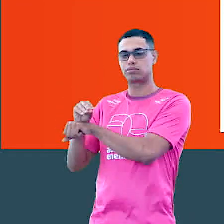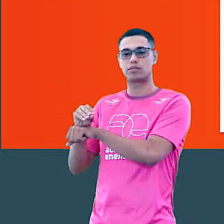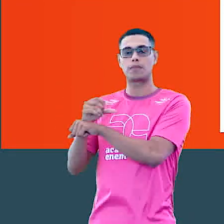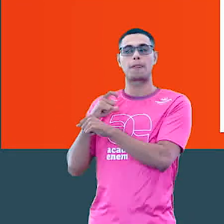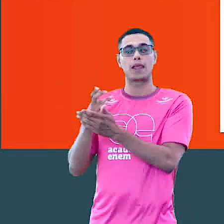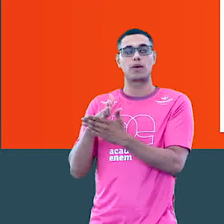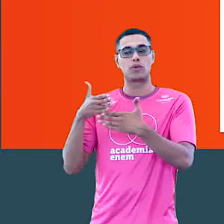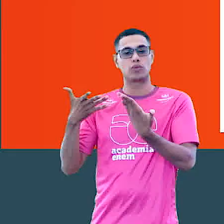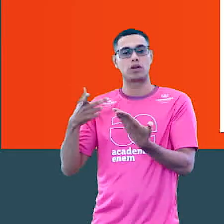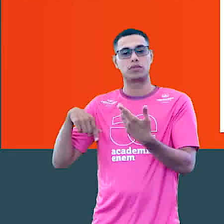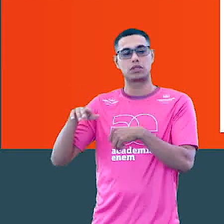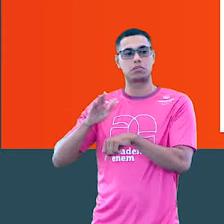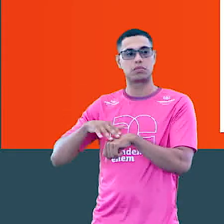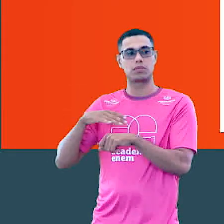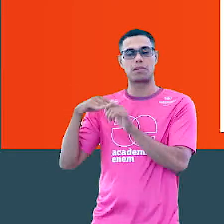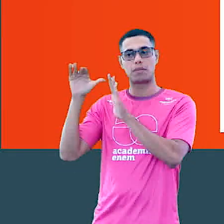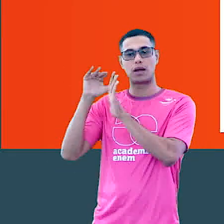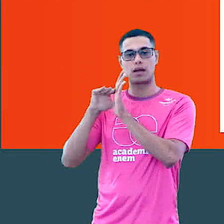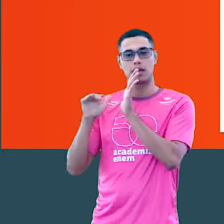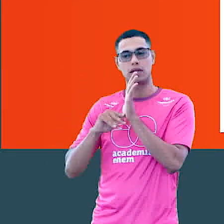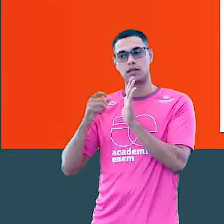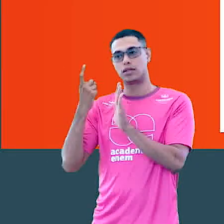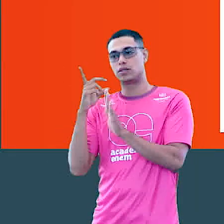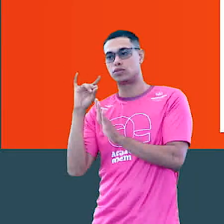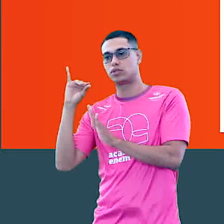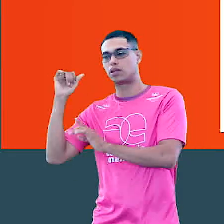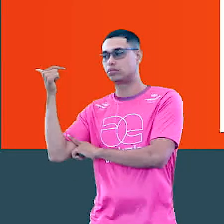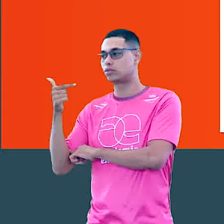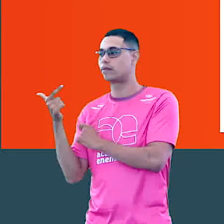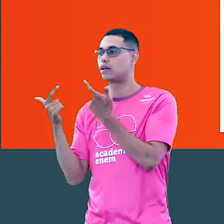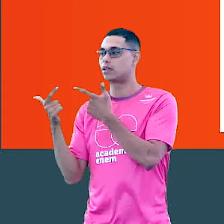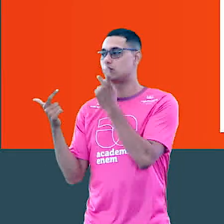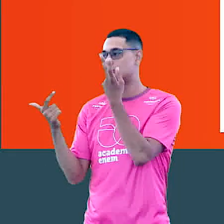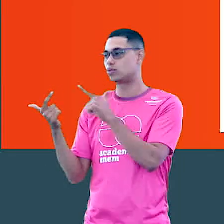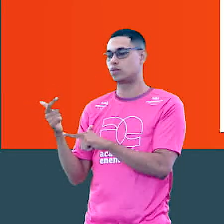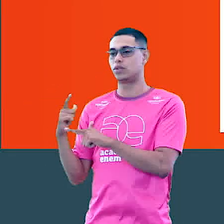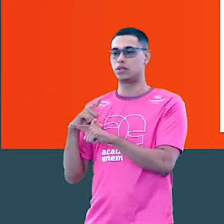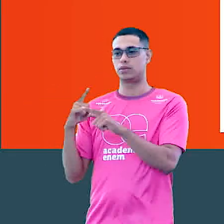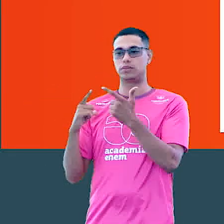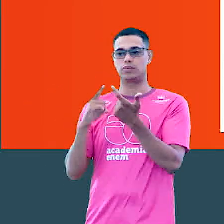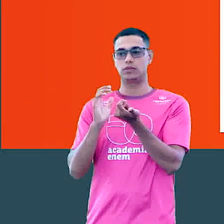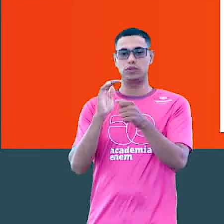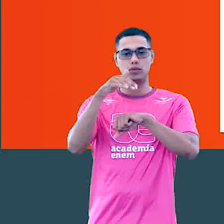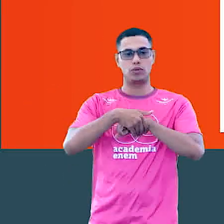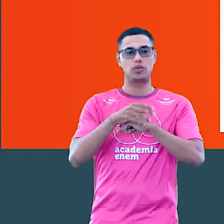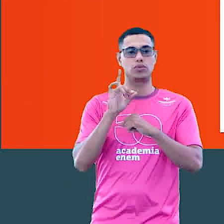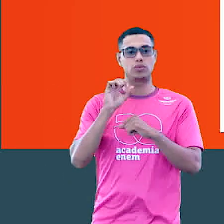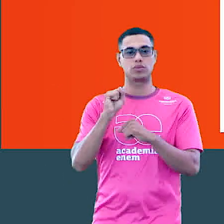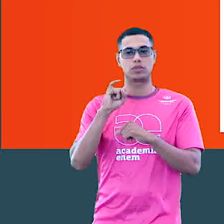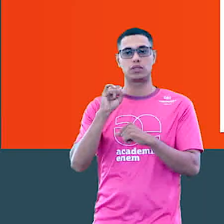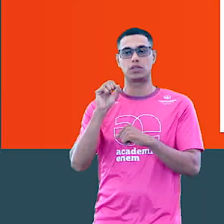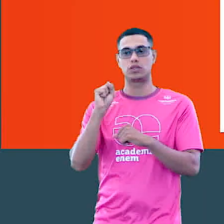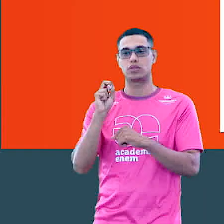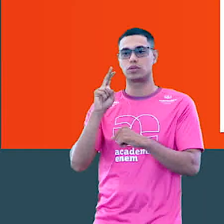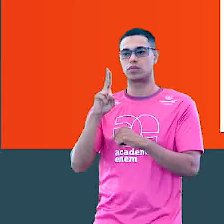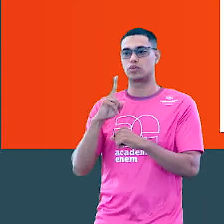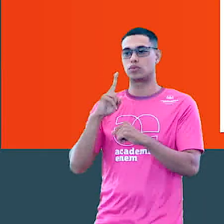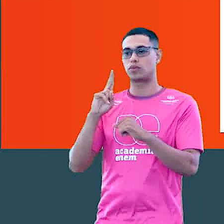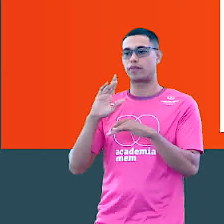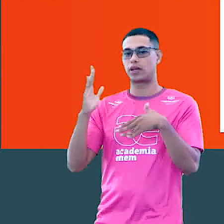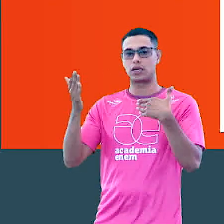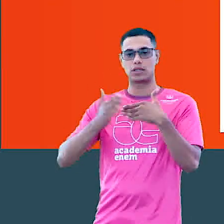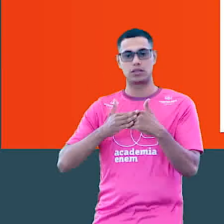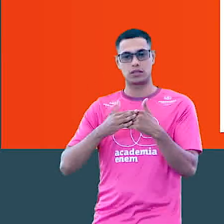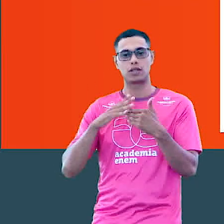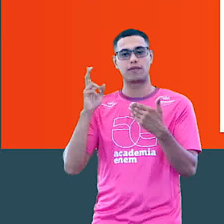qual local você ficou. No segundo dia, você olha de novo. Toda noite, o SISU fecha e roda a nota.